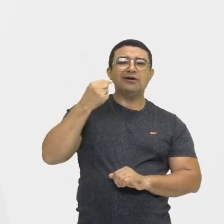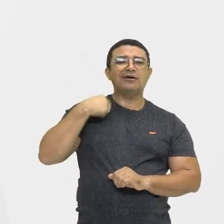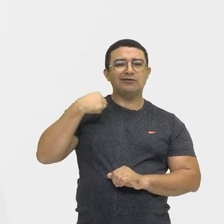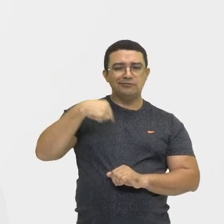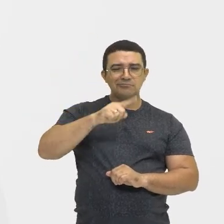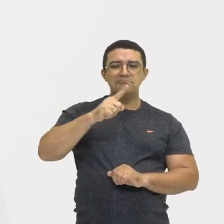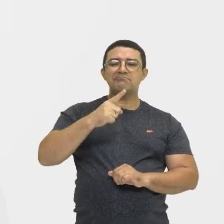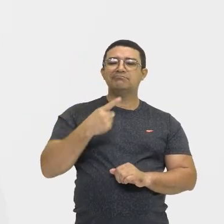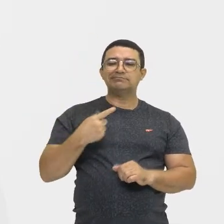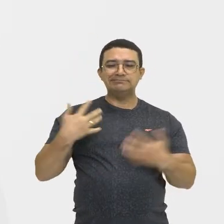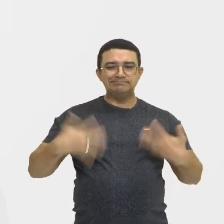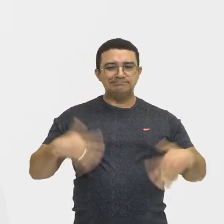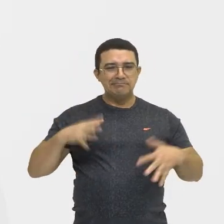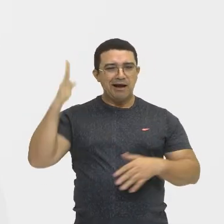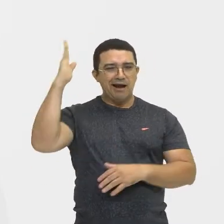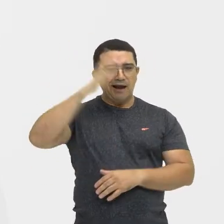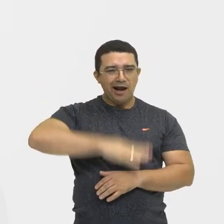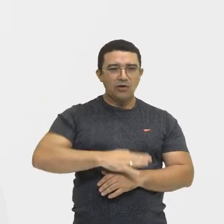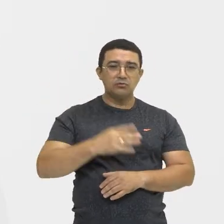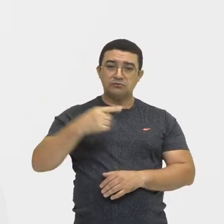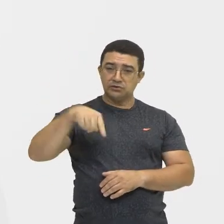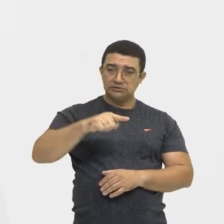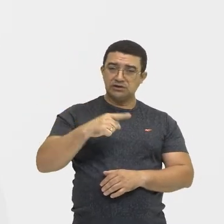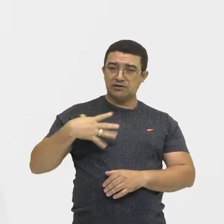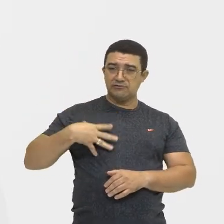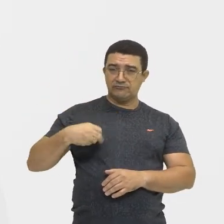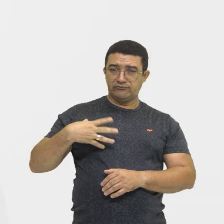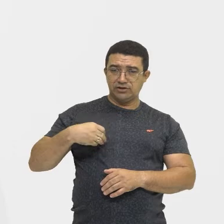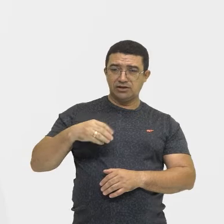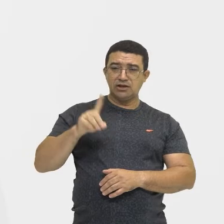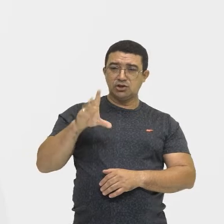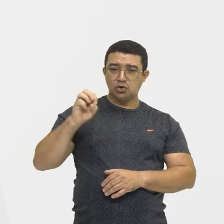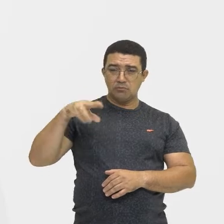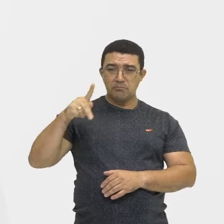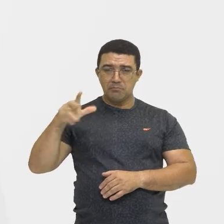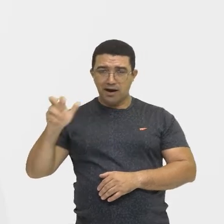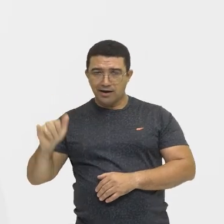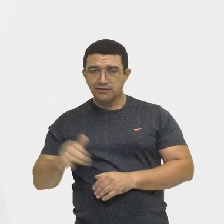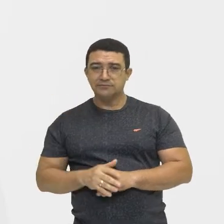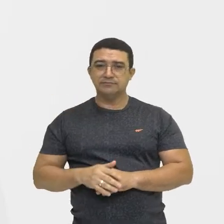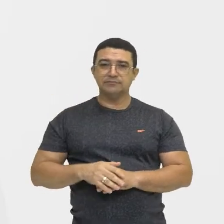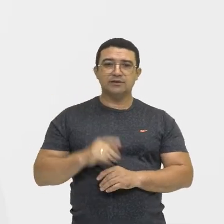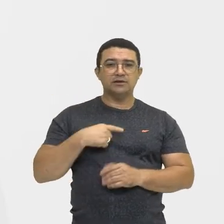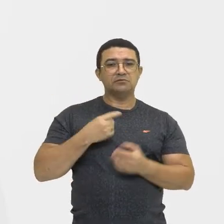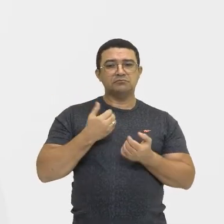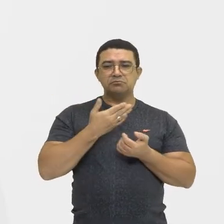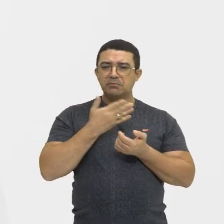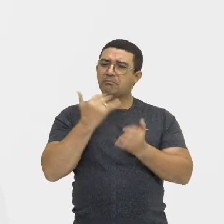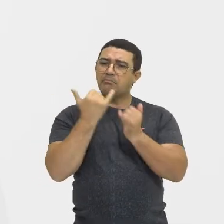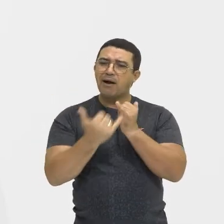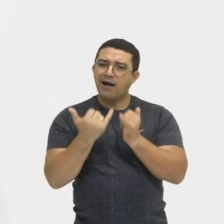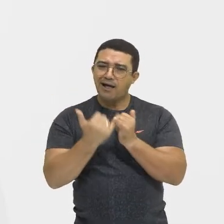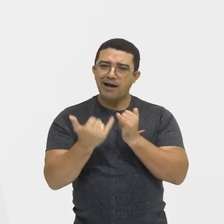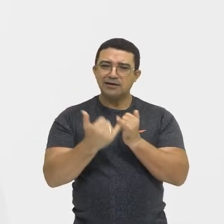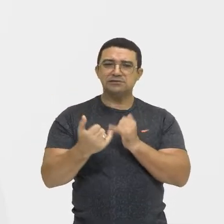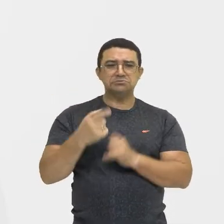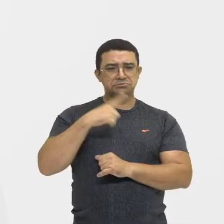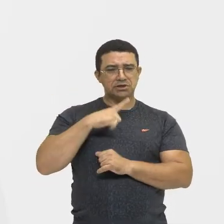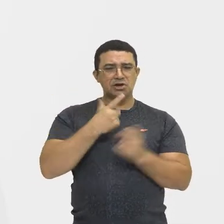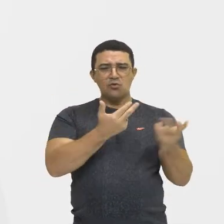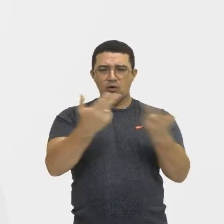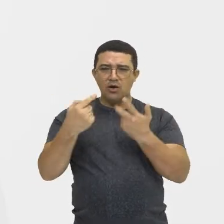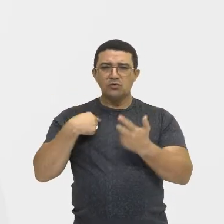a mim muito mal. E vós, filha de Dom Pai, Muniz, e bem vos semelha de haver eu por